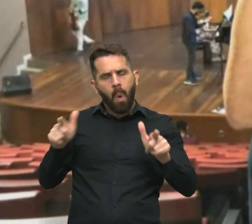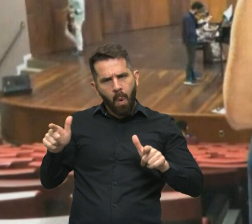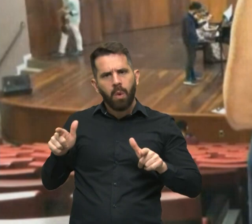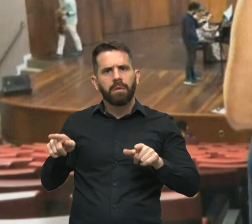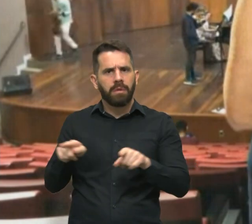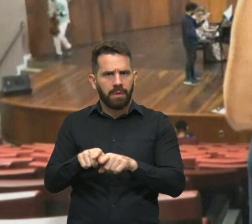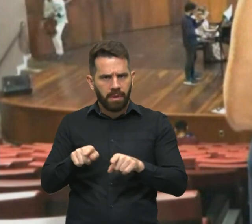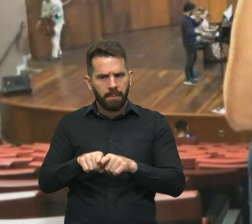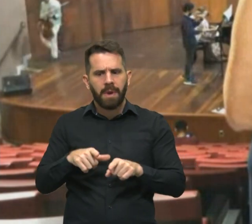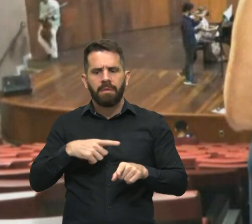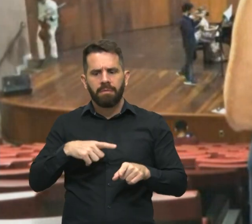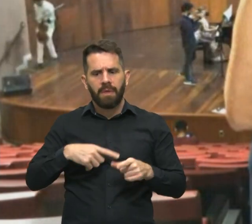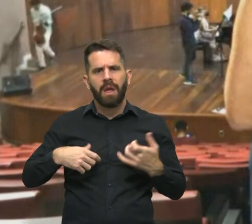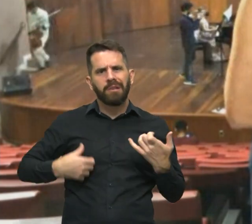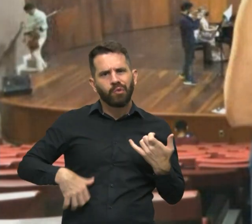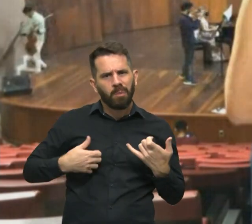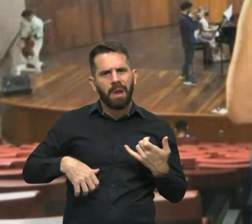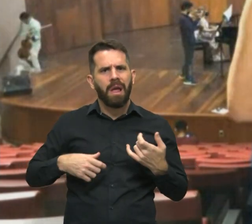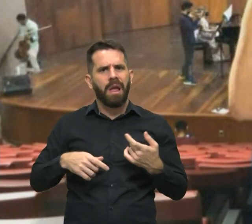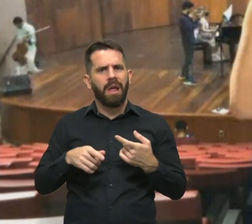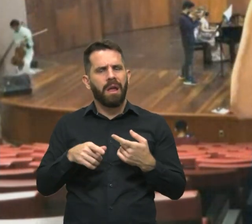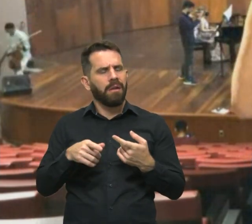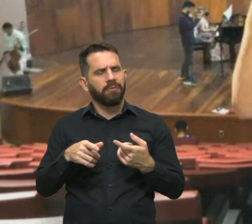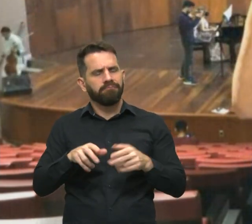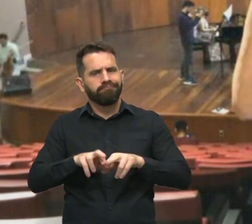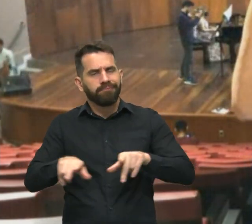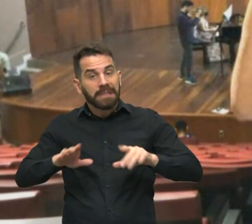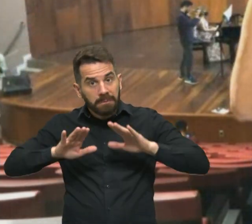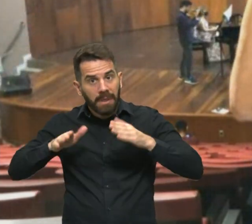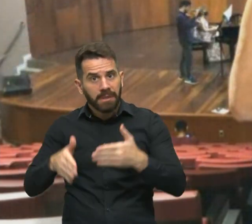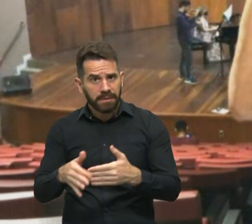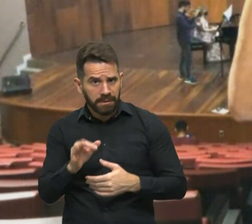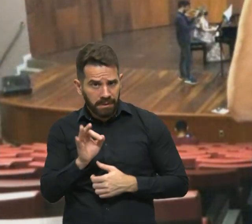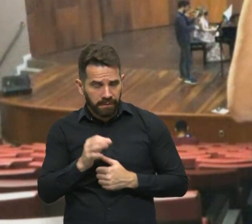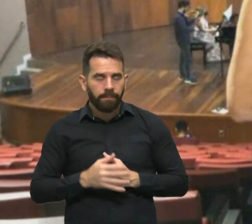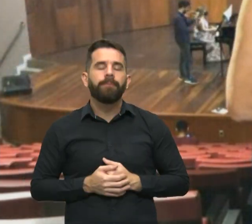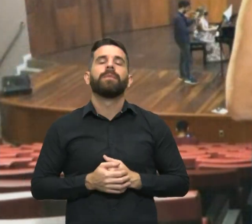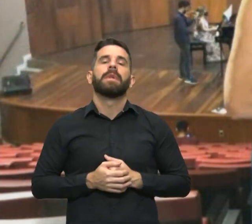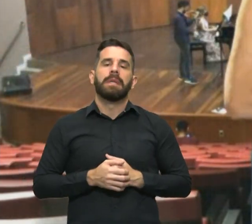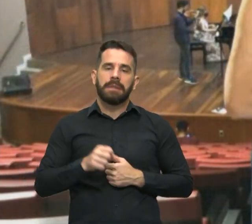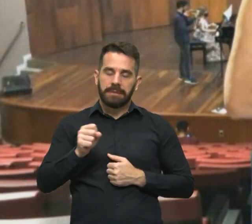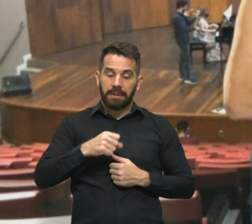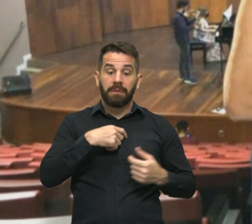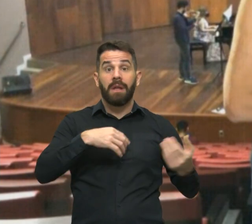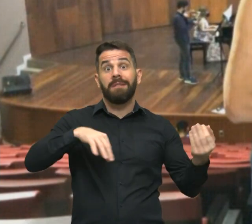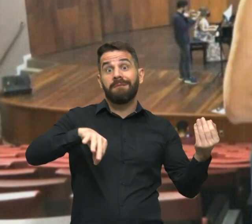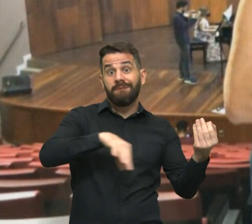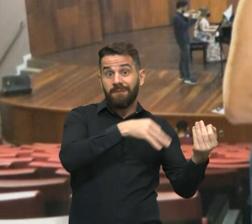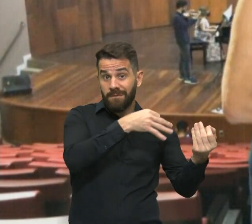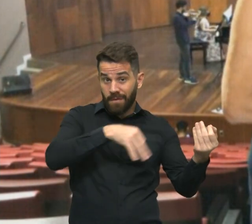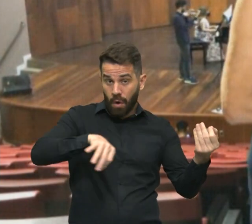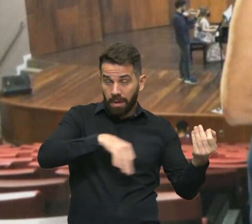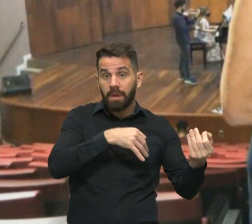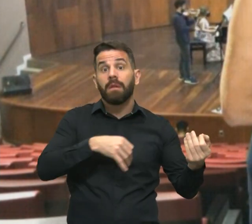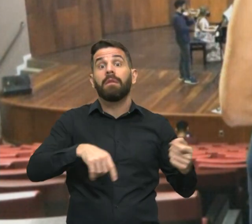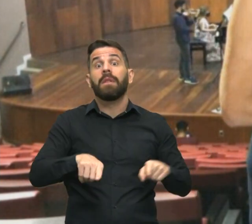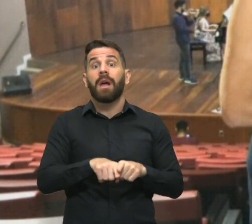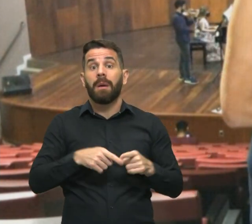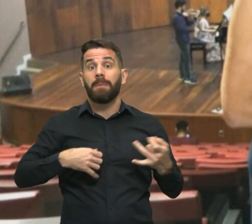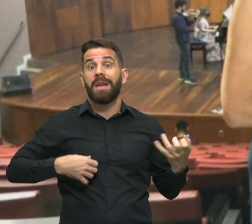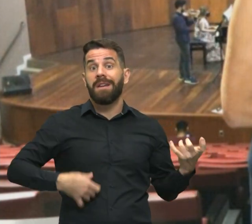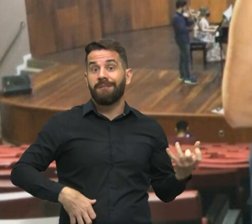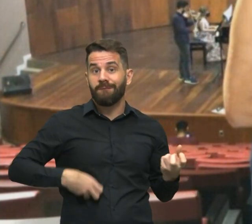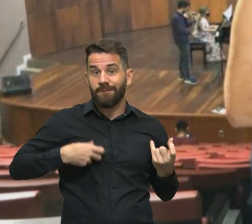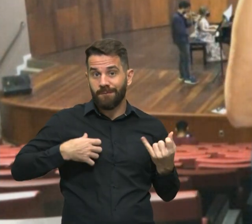instrumentos específicos, né? Como que funciona? Nossa disciplina ela é oferecida para violino e viola. Então,